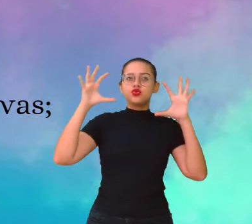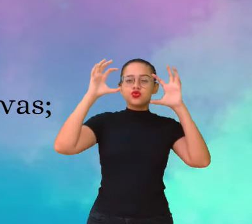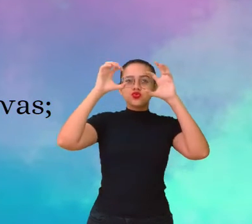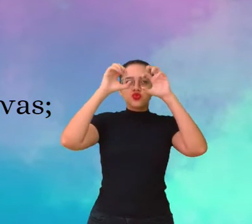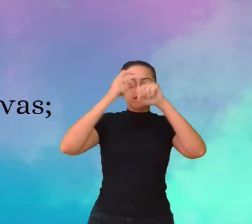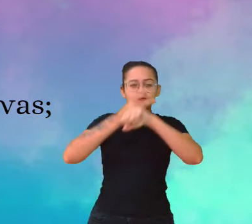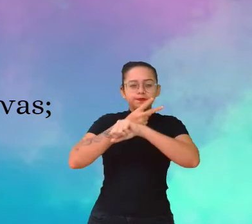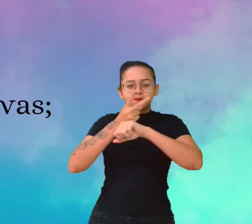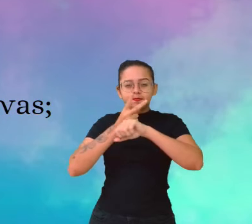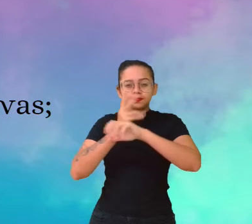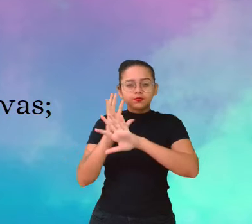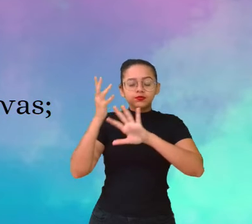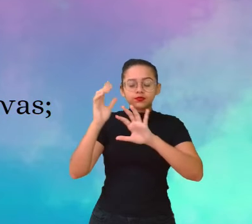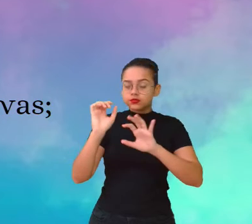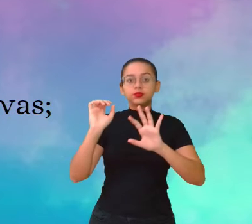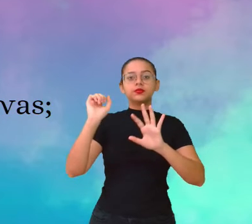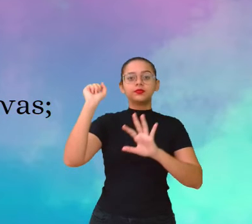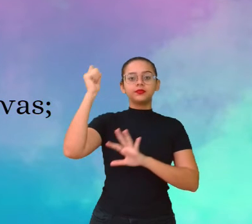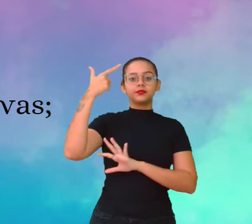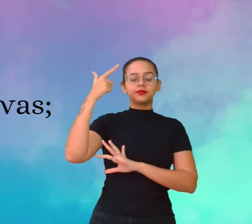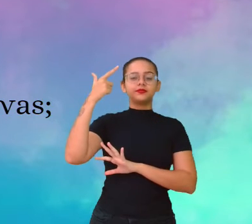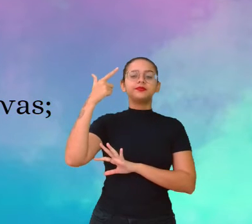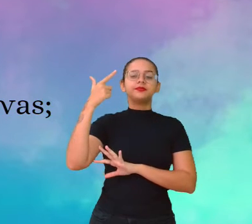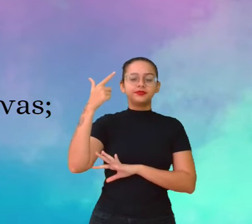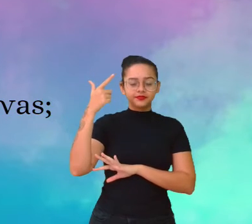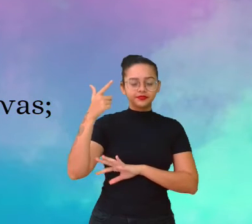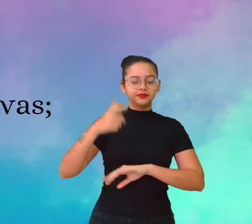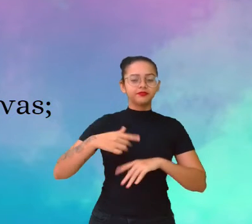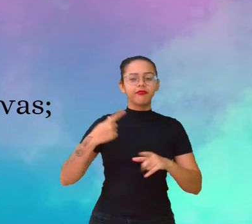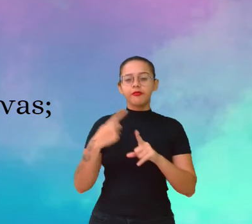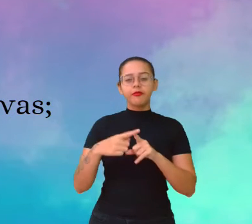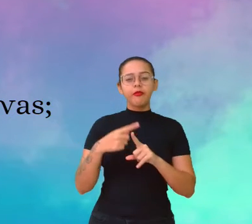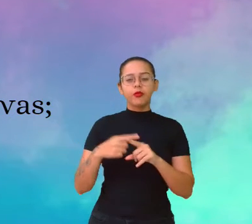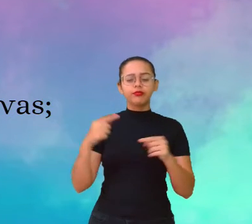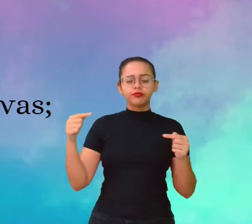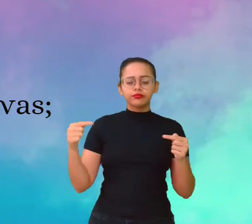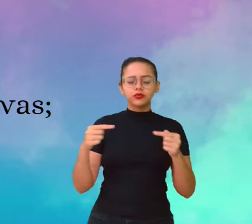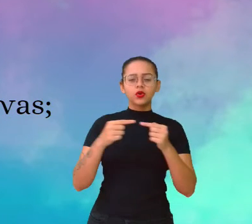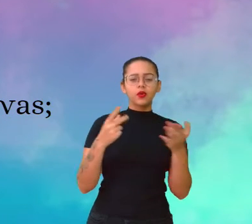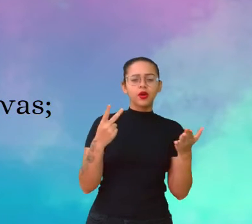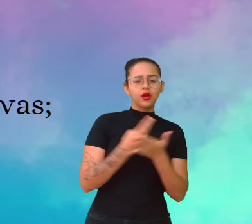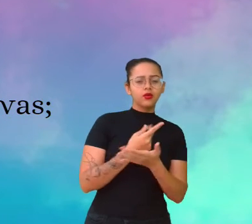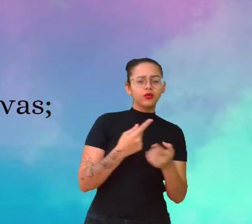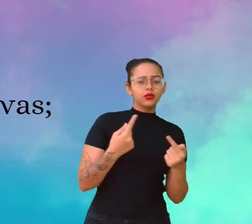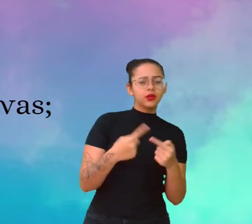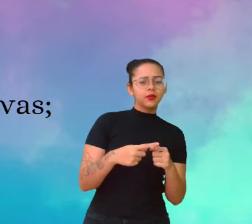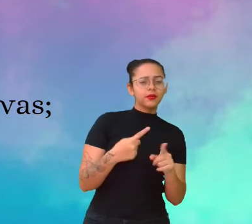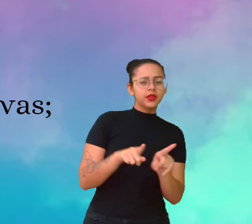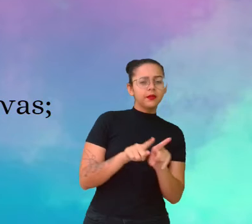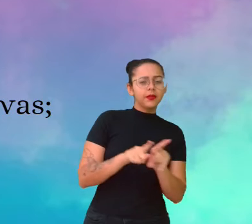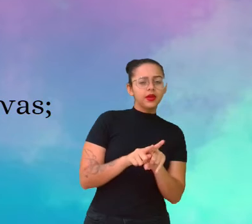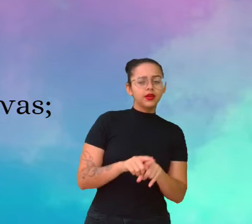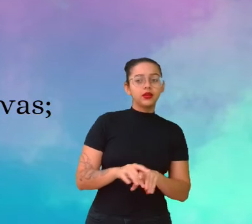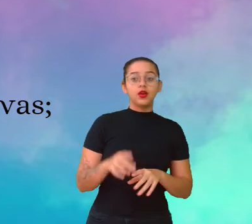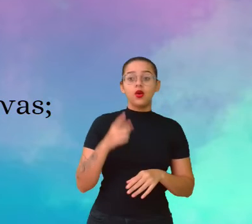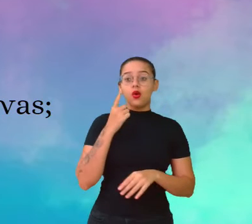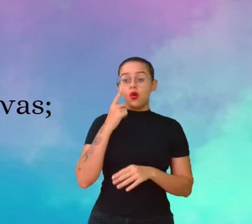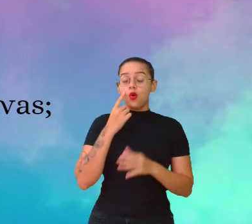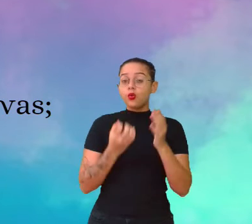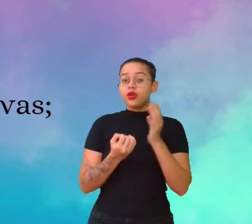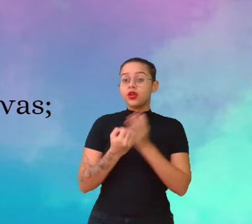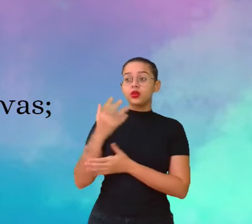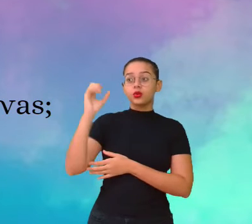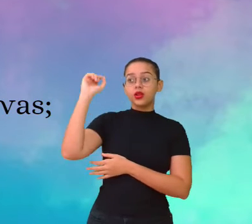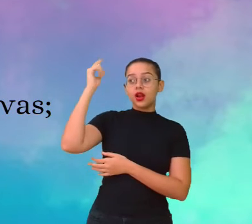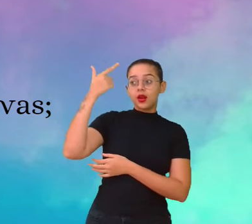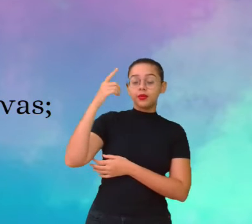está procurando uma solução e, puf, acende aquela lâmpada. Por que isso tem a ver com os erros também? Vejam, o criador da lâmpada